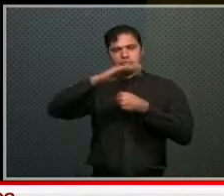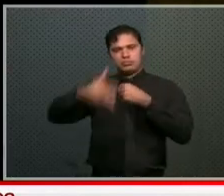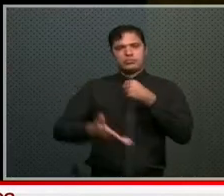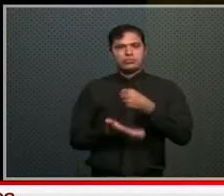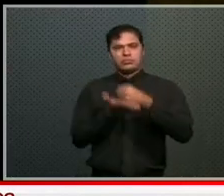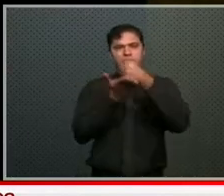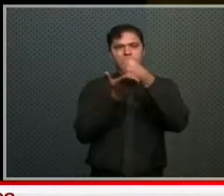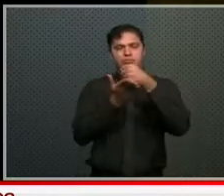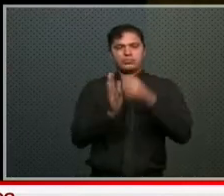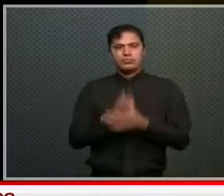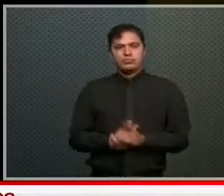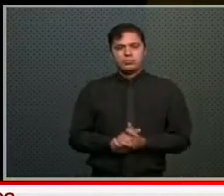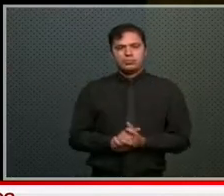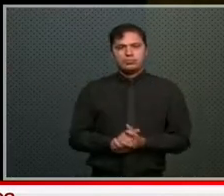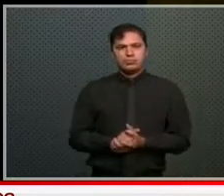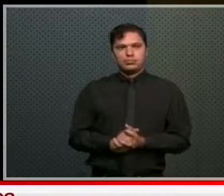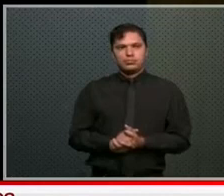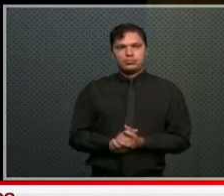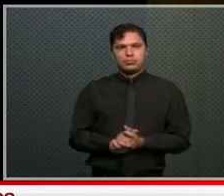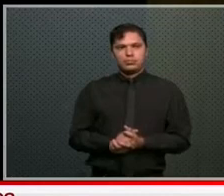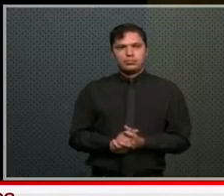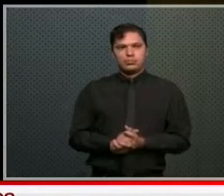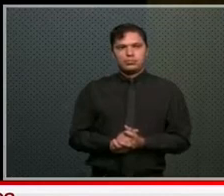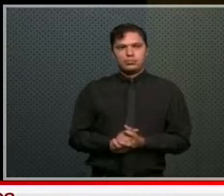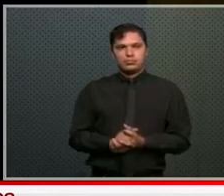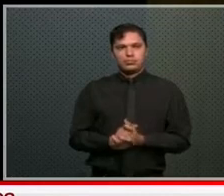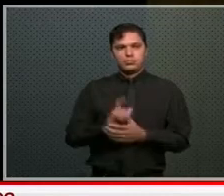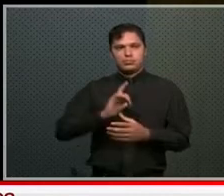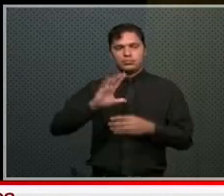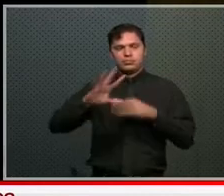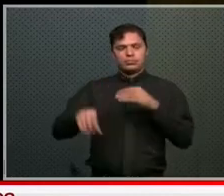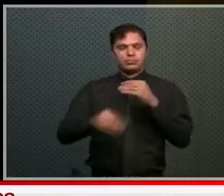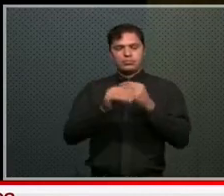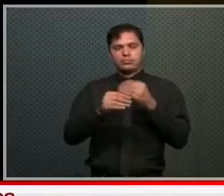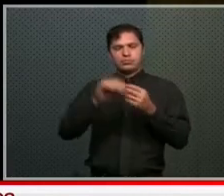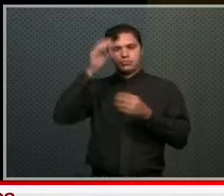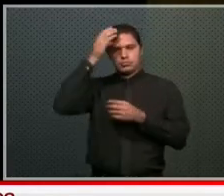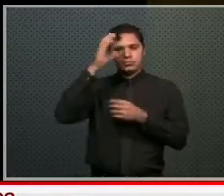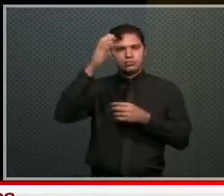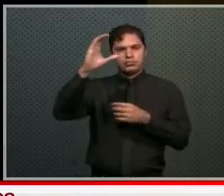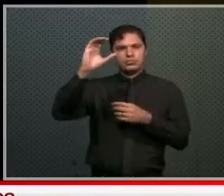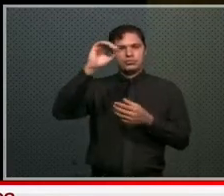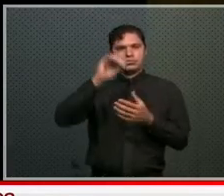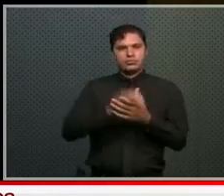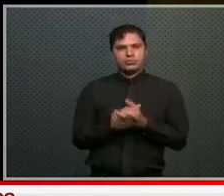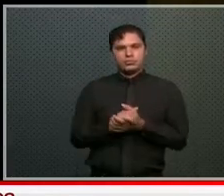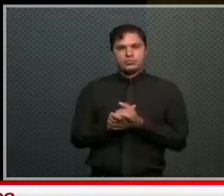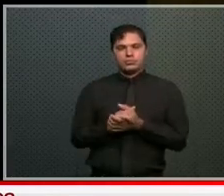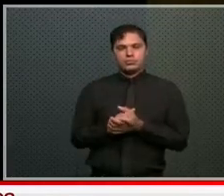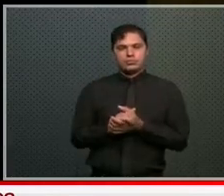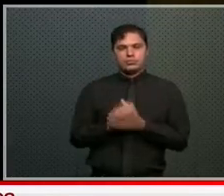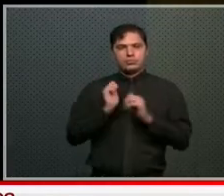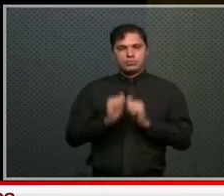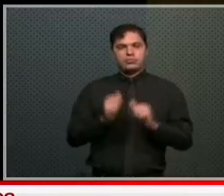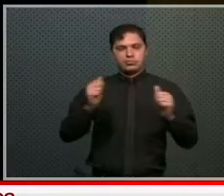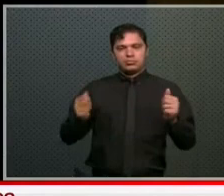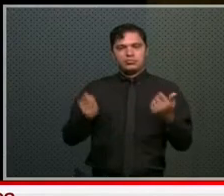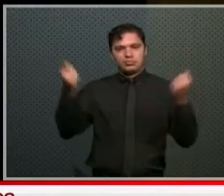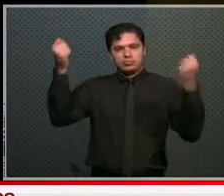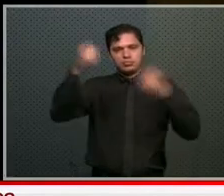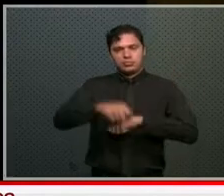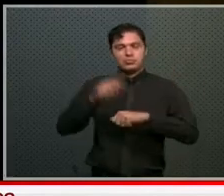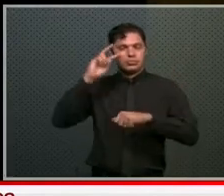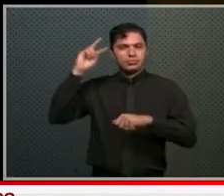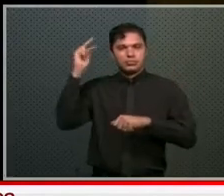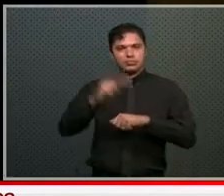da nossa região o testemunho de tantas contribuições científicas do Ian pode ser constatado na nossa coleção